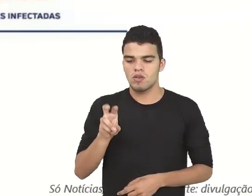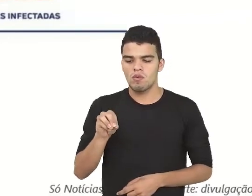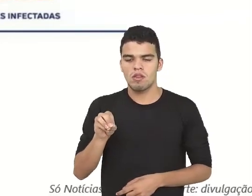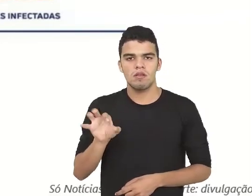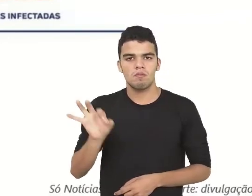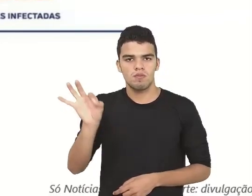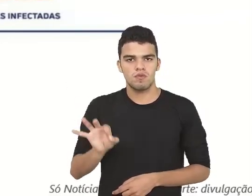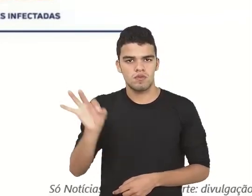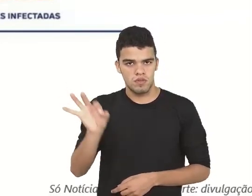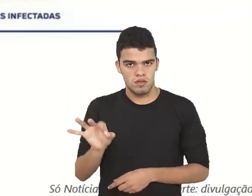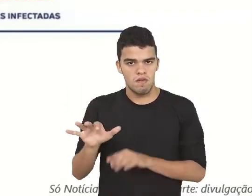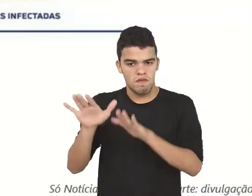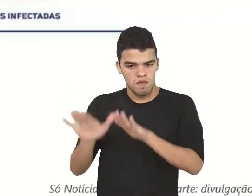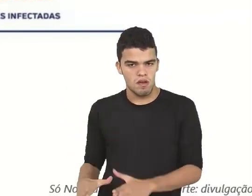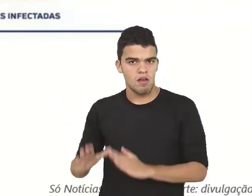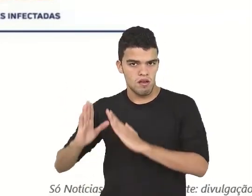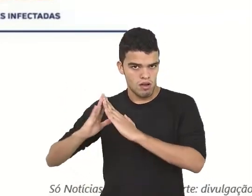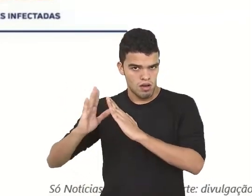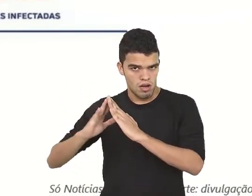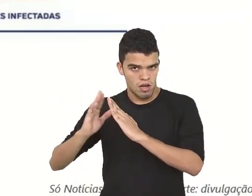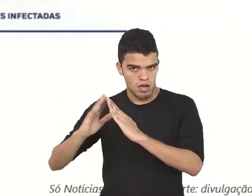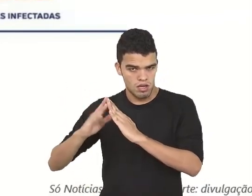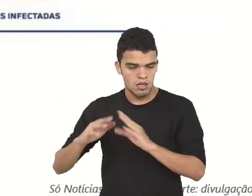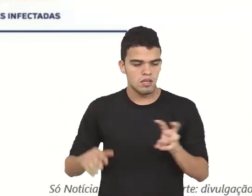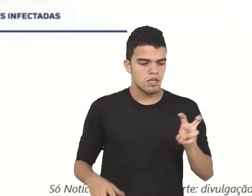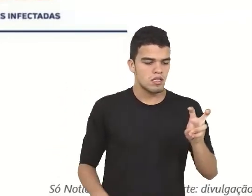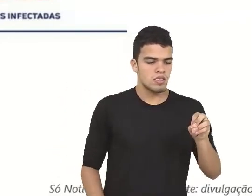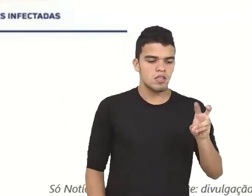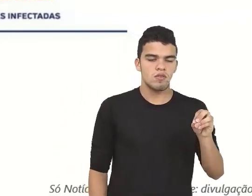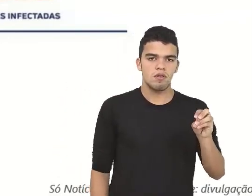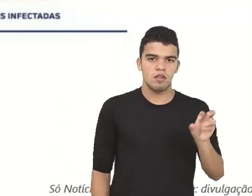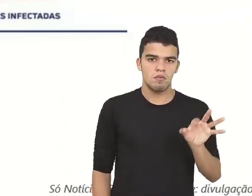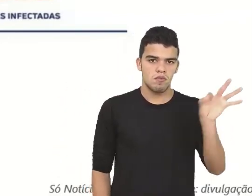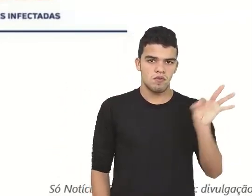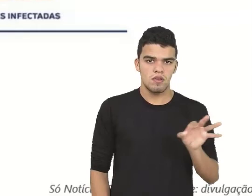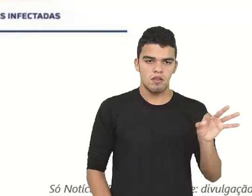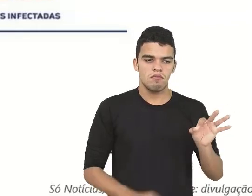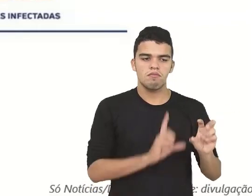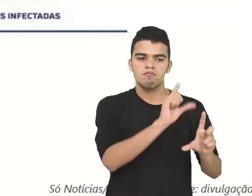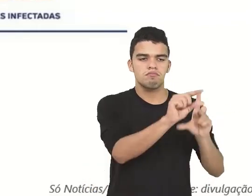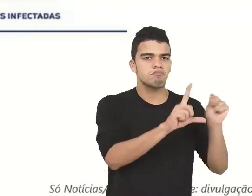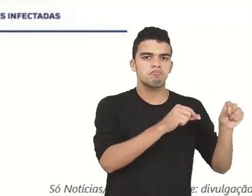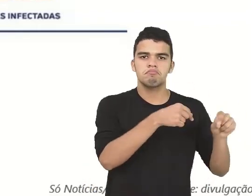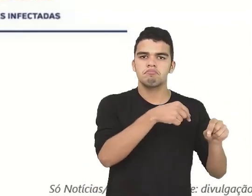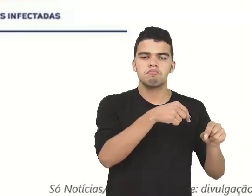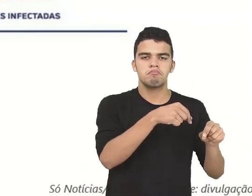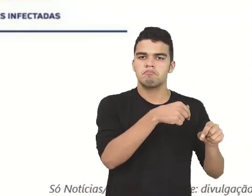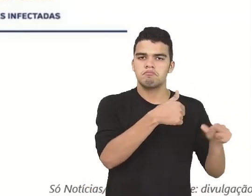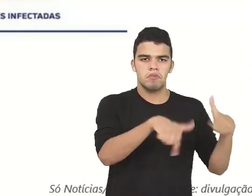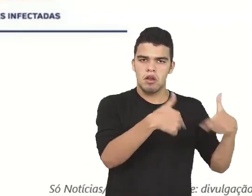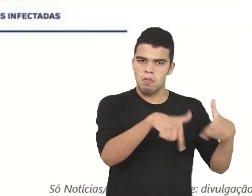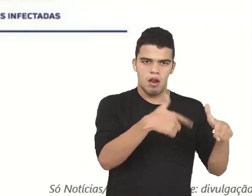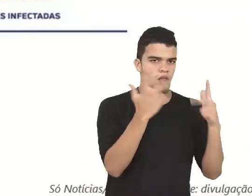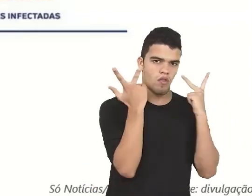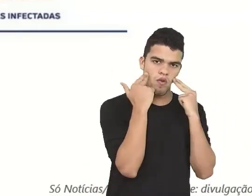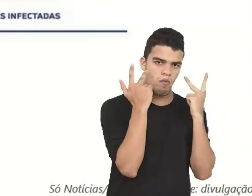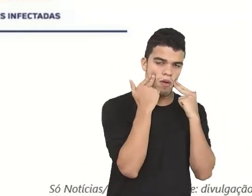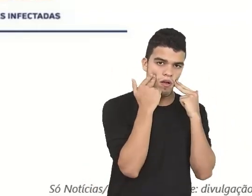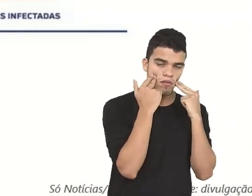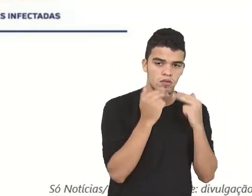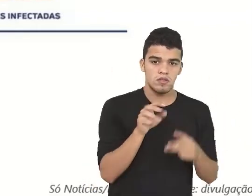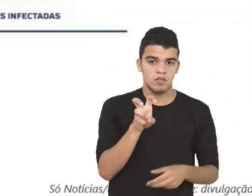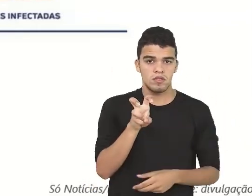ou seja, metade das pessoas ficam em casa, metade das pessoas saem para trabalhar, em 5 dias,